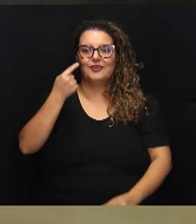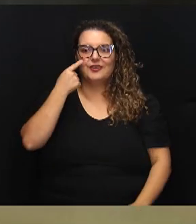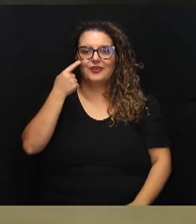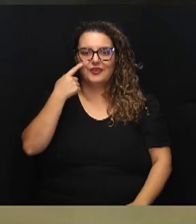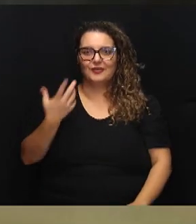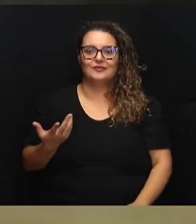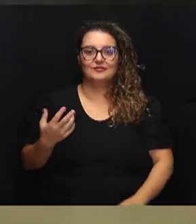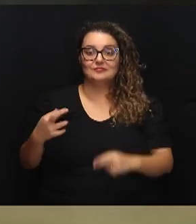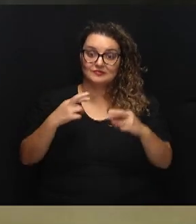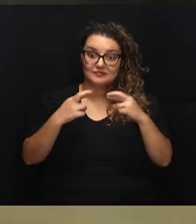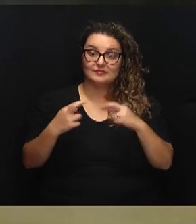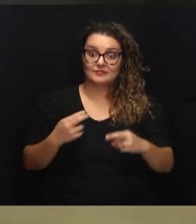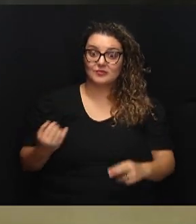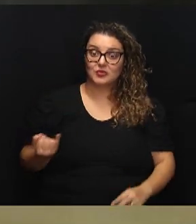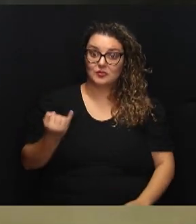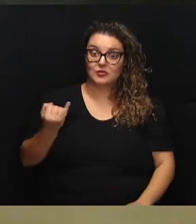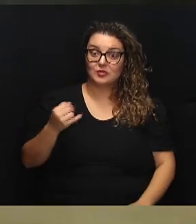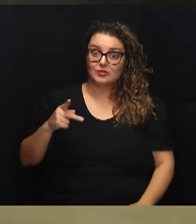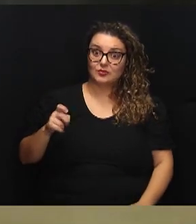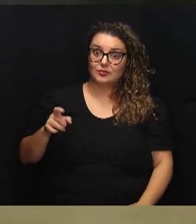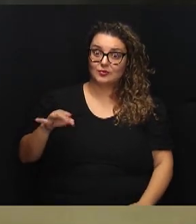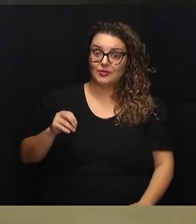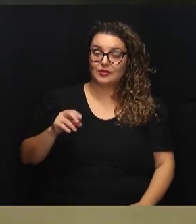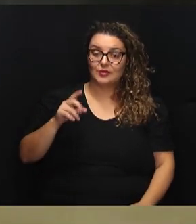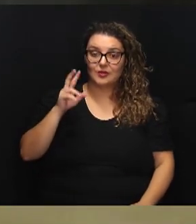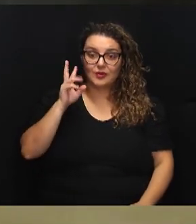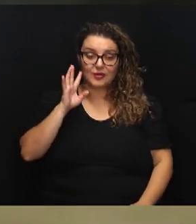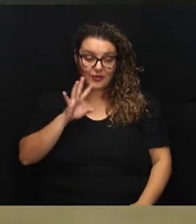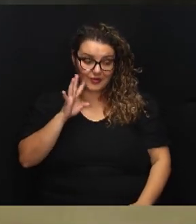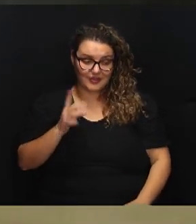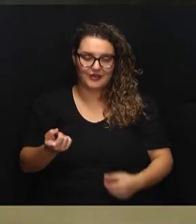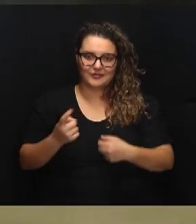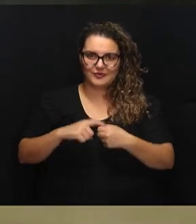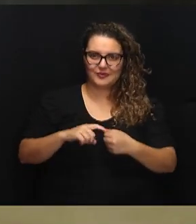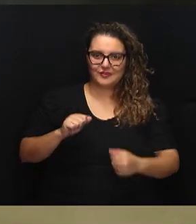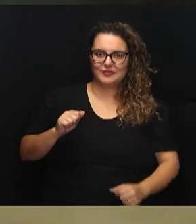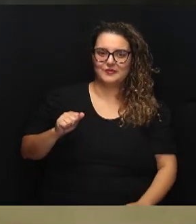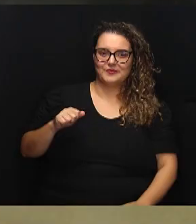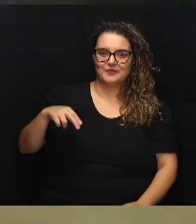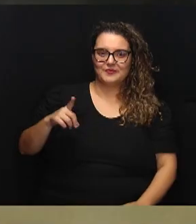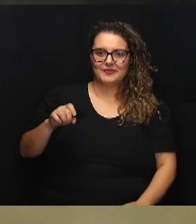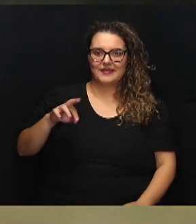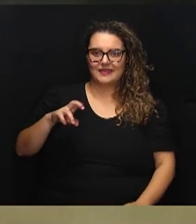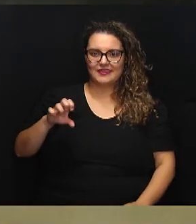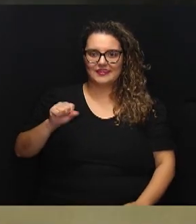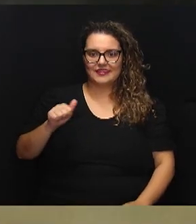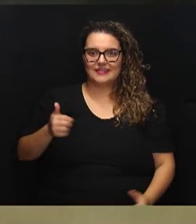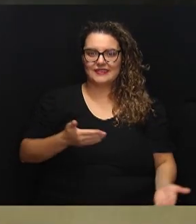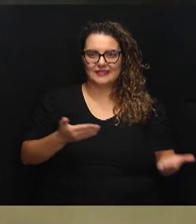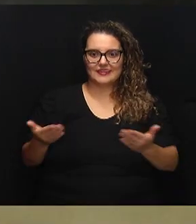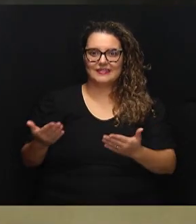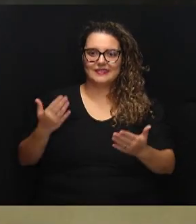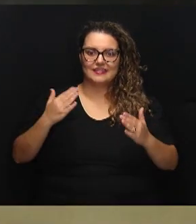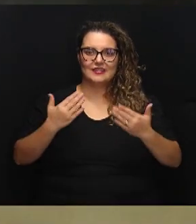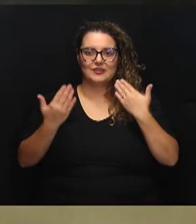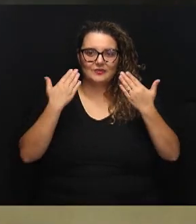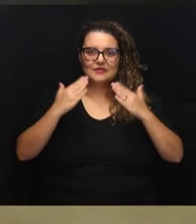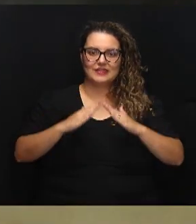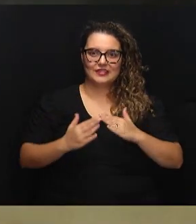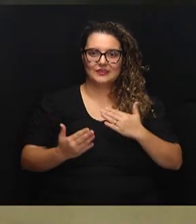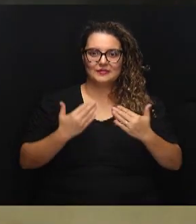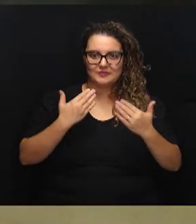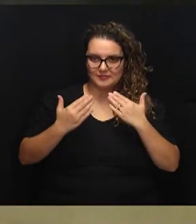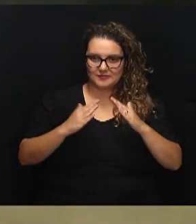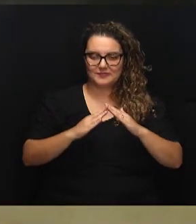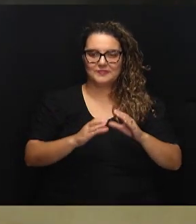uma análise bem interessante do Pedro. E olha que legal que ela voltou com a gente. Vou apresentar ela novamente, a nossa psicóloga clínica. Ela também é psicóloga